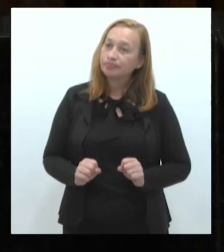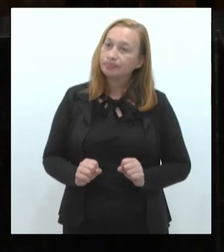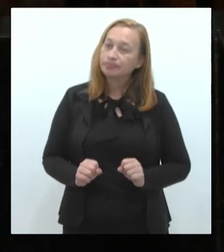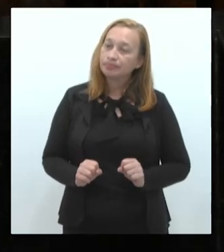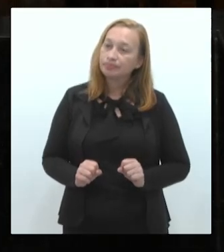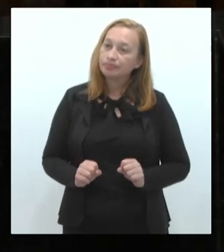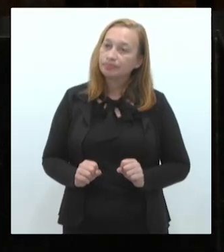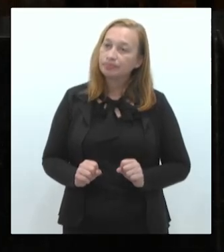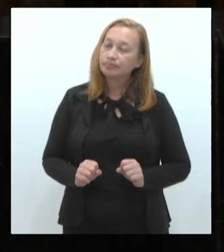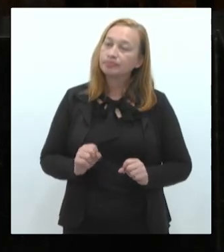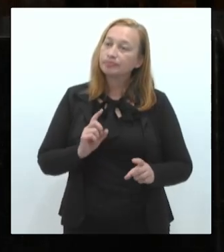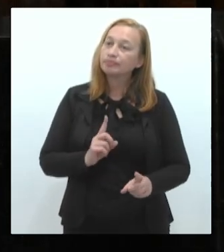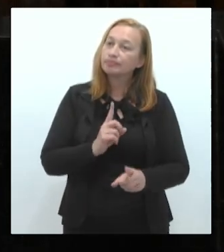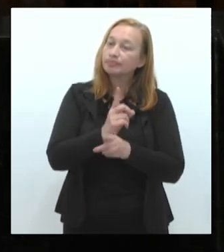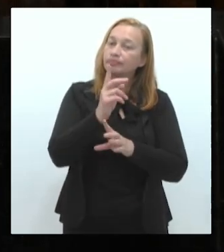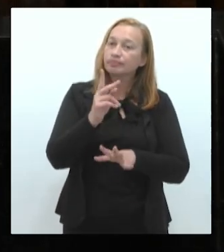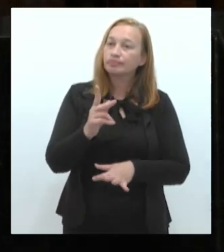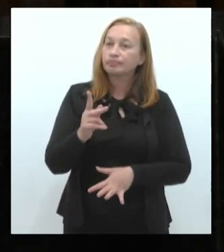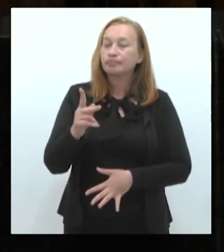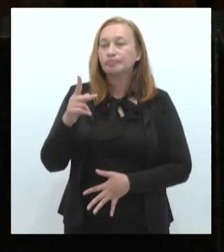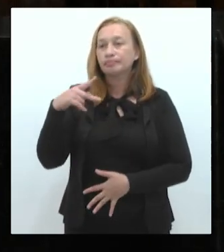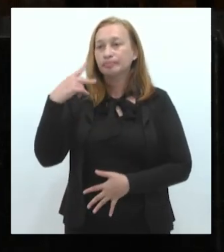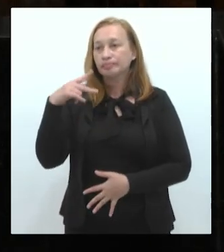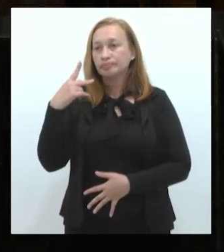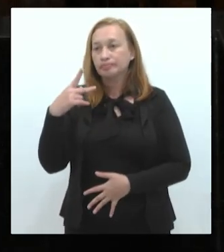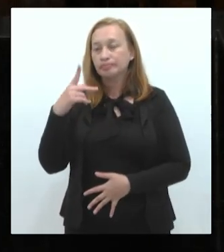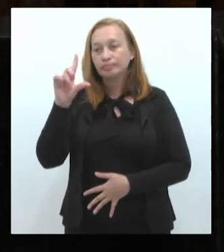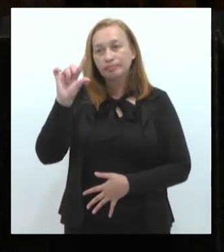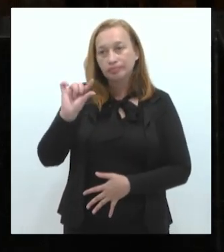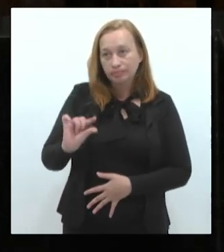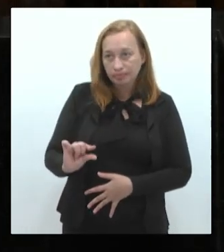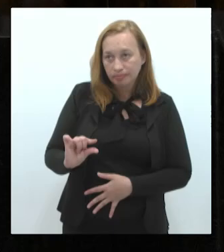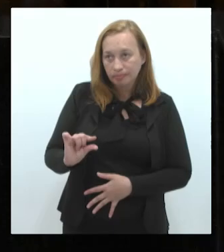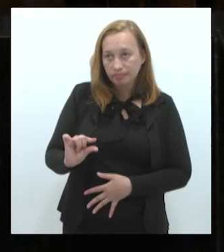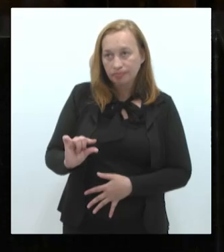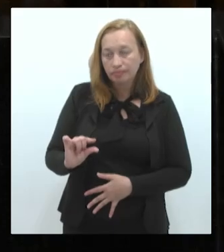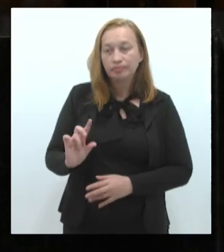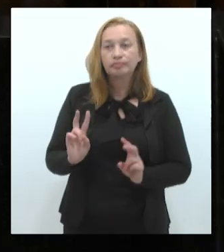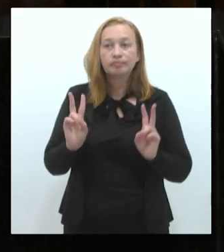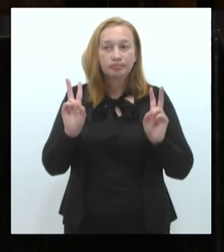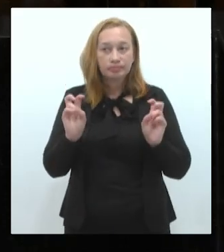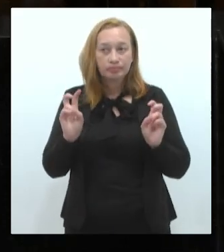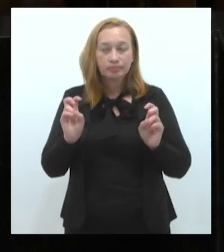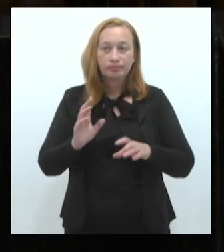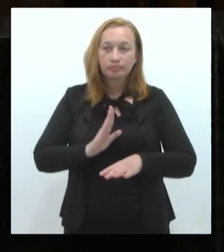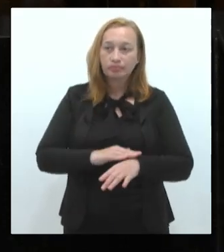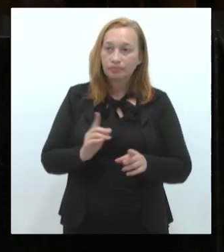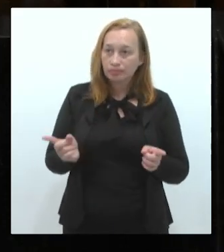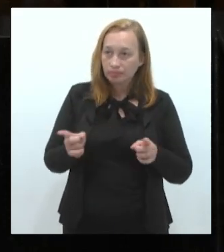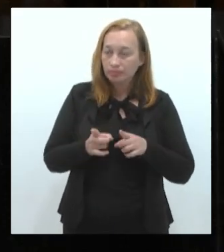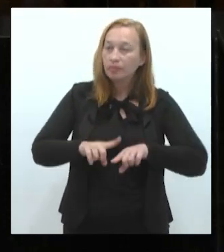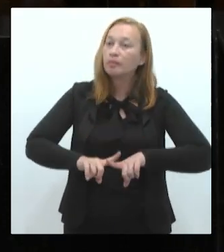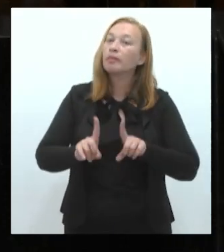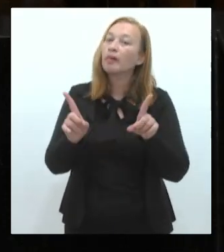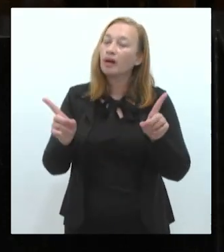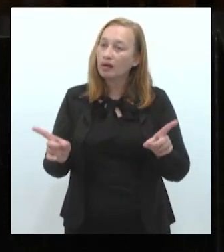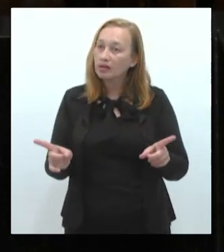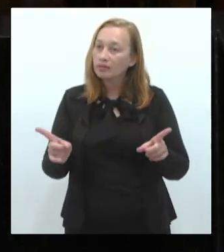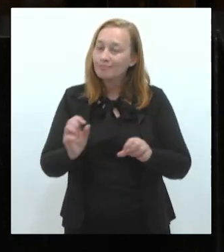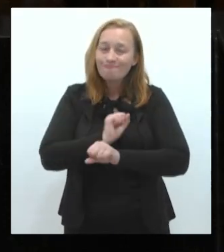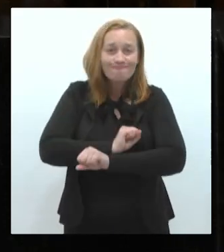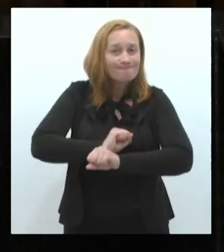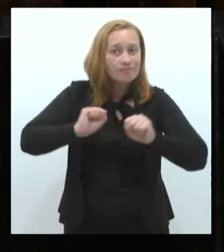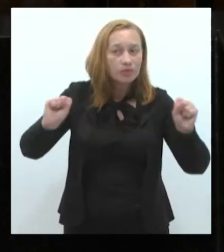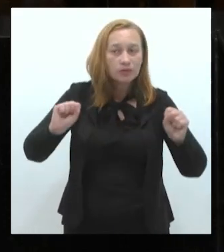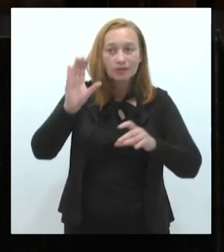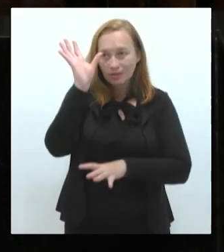podem ser encontradas políticas que amenizem essa situação num curto prazo, mas é impossível